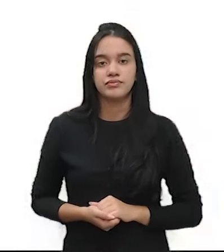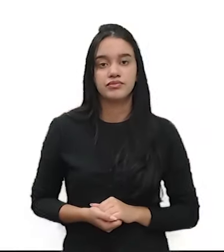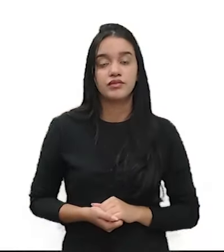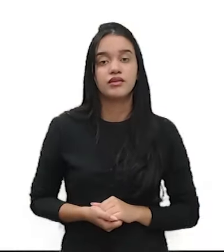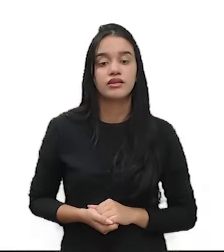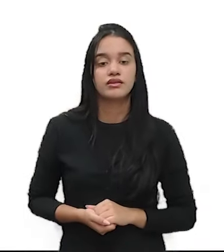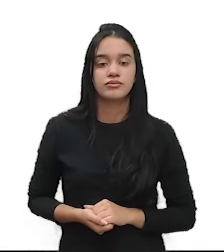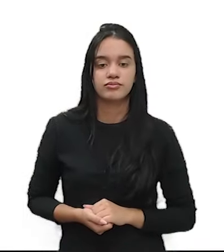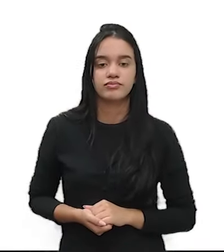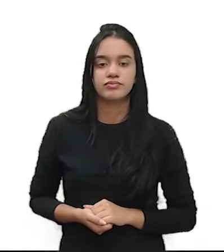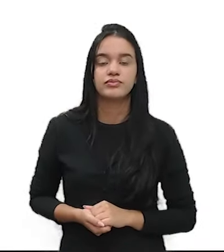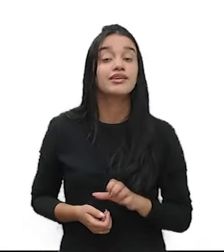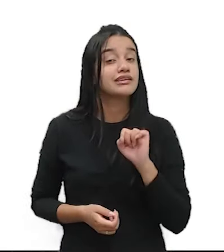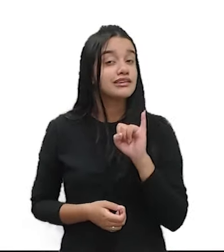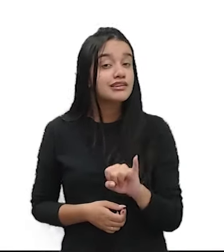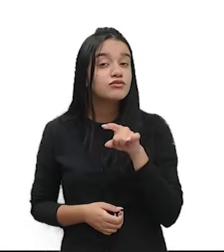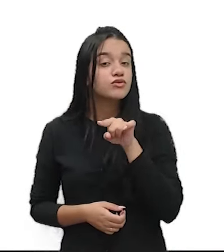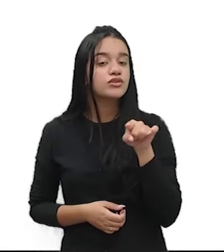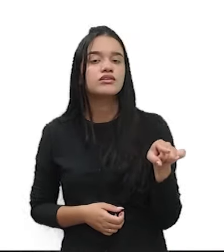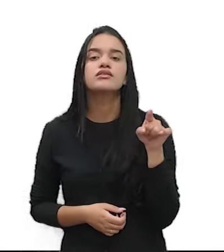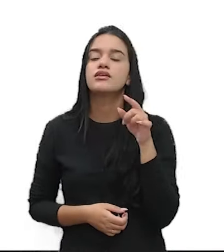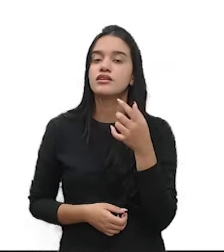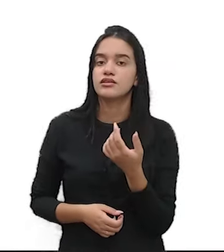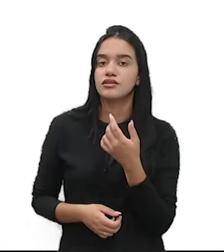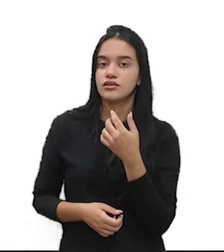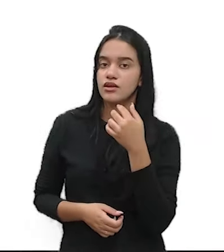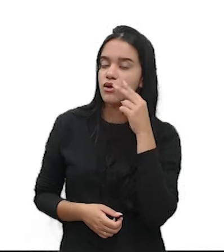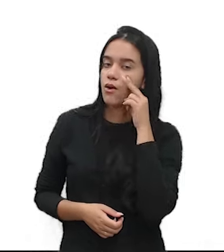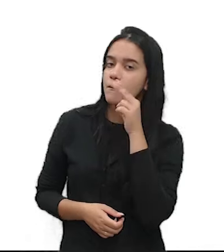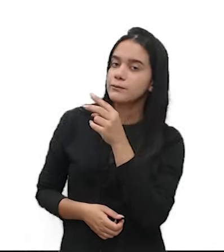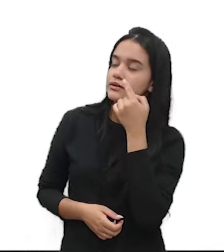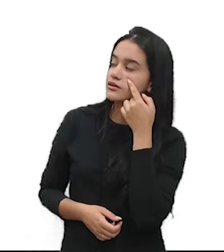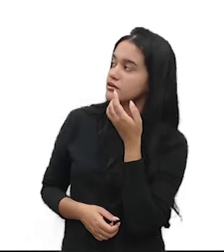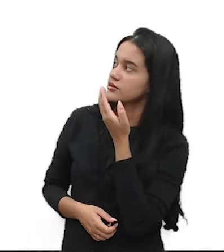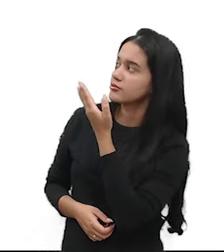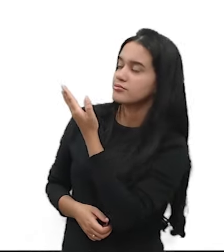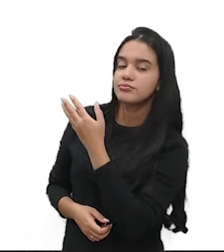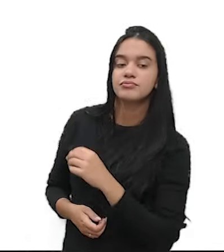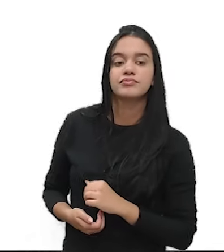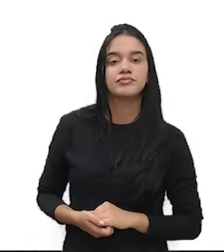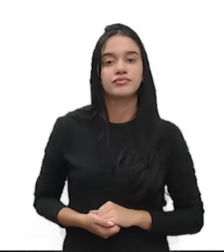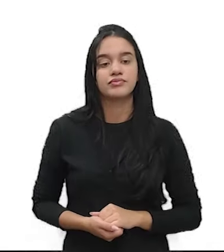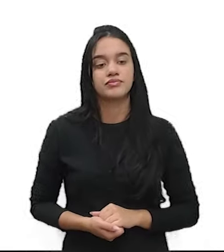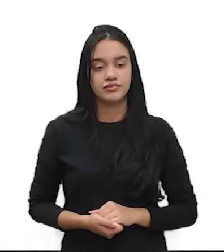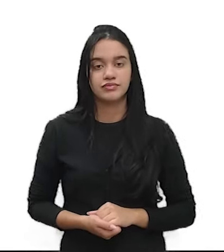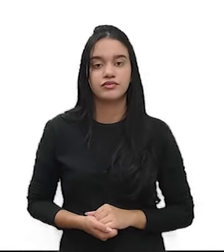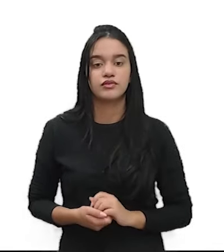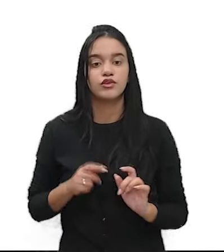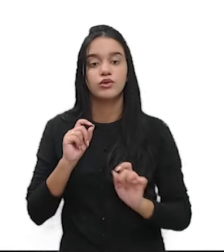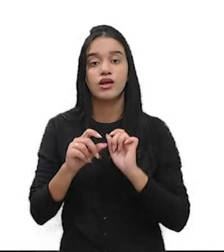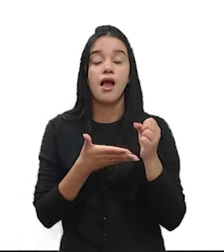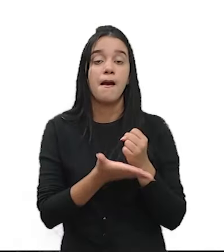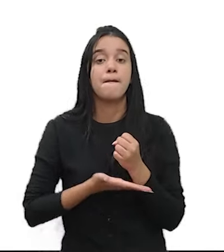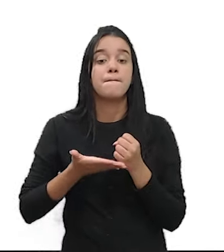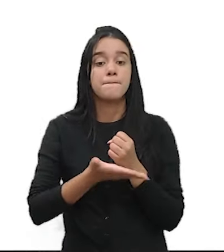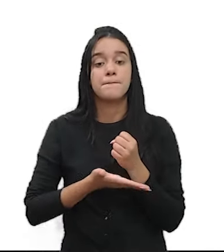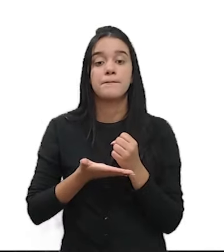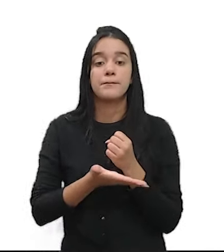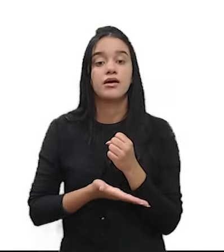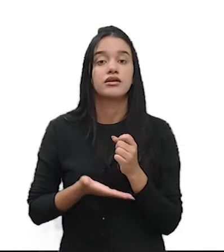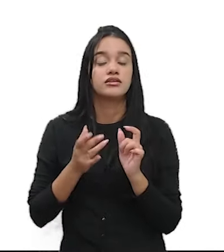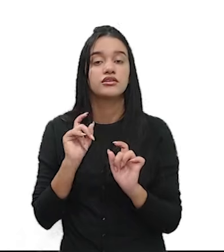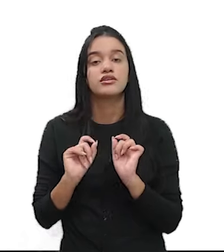informação básica se você observar em tela tá na parte superior desse rótulo que eu coloquei Diz logo a base extintora desse tipo